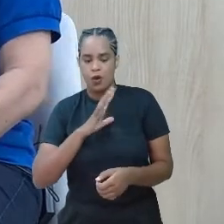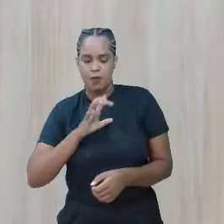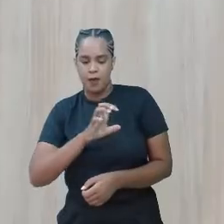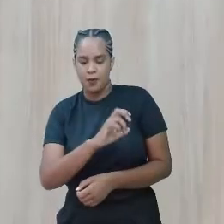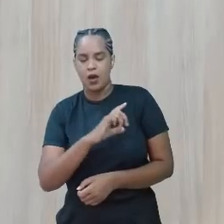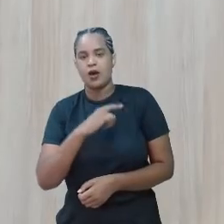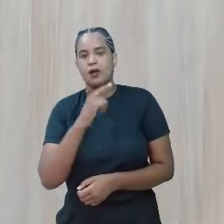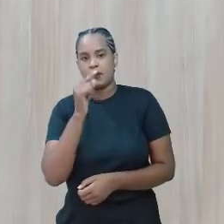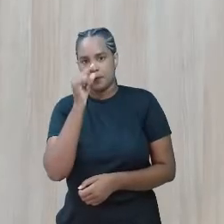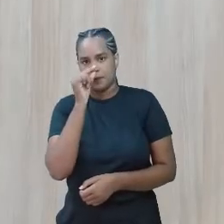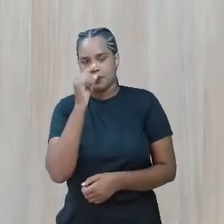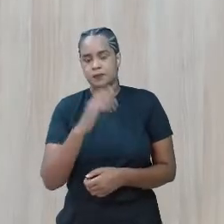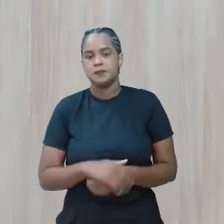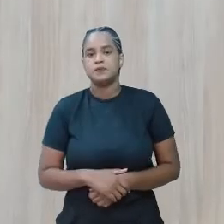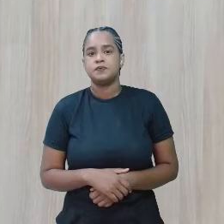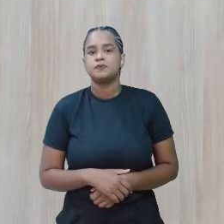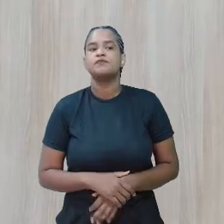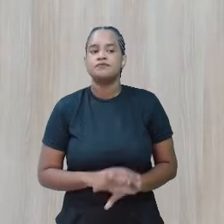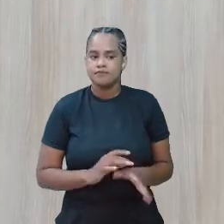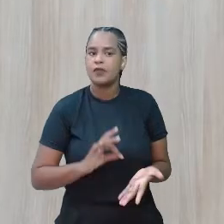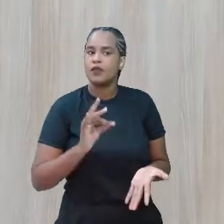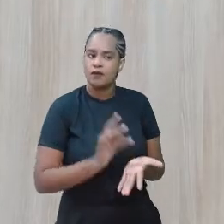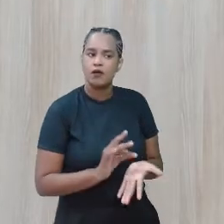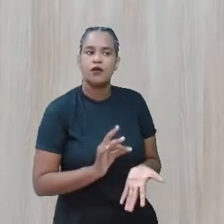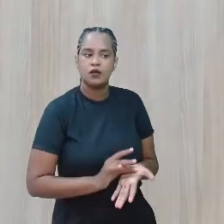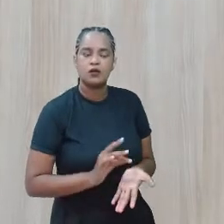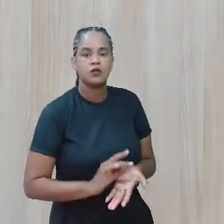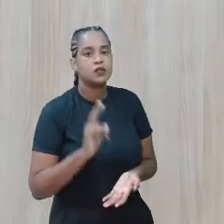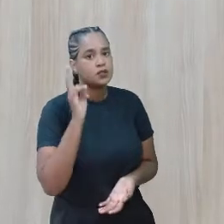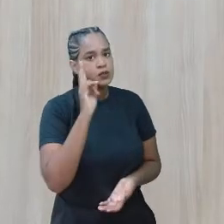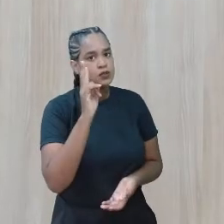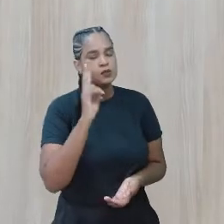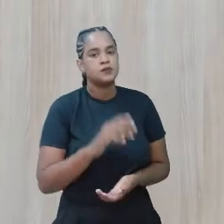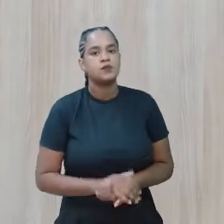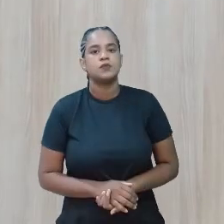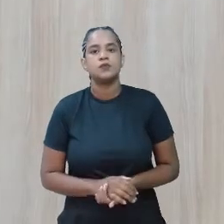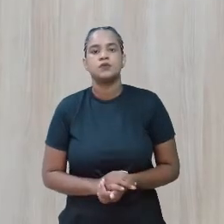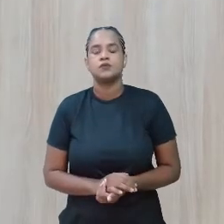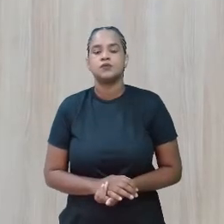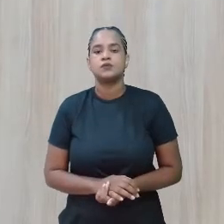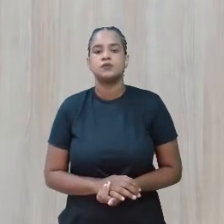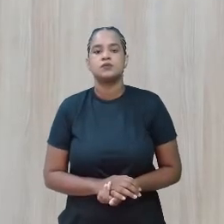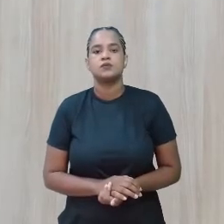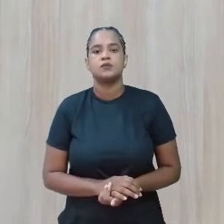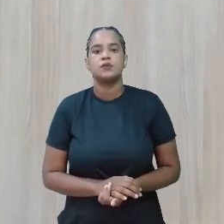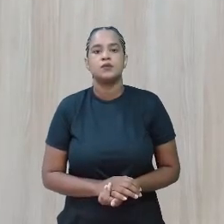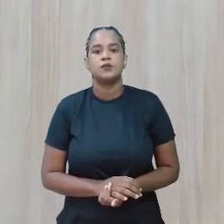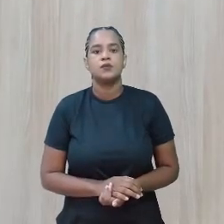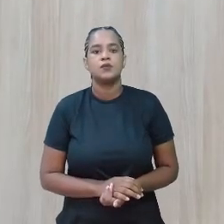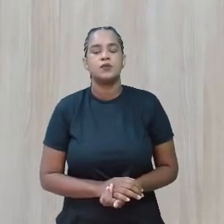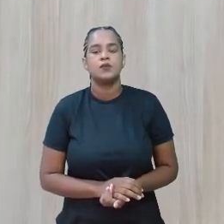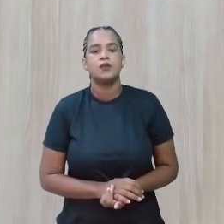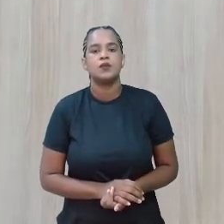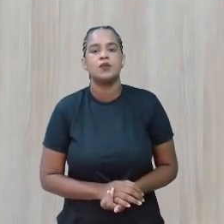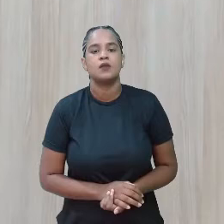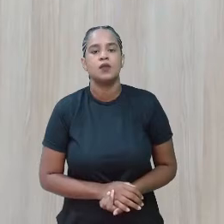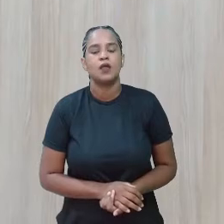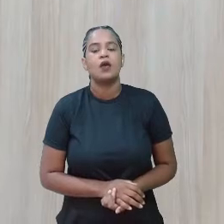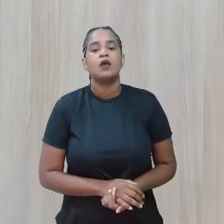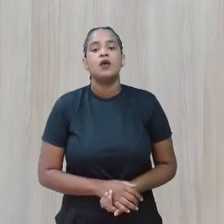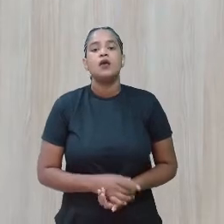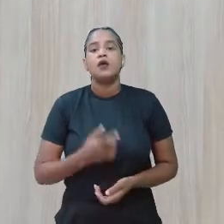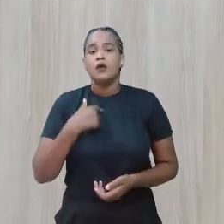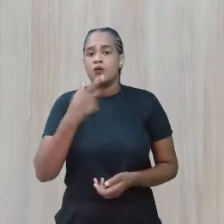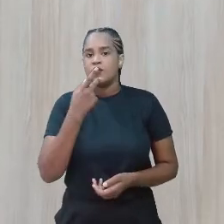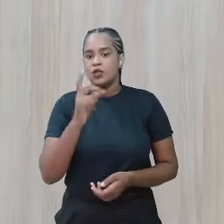Ok, Cláudia, bem lembrado. Cláudia trouxe pra gente aí, gente, ó, a questão do homem, né? Que eu falei tão rapidinho ali na